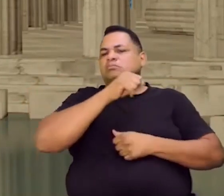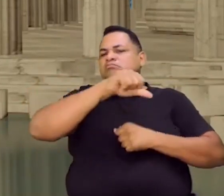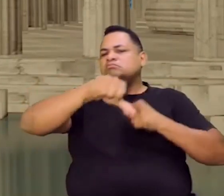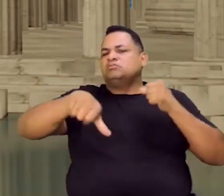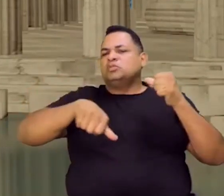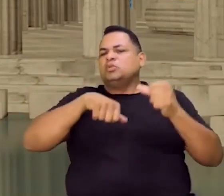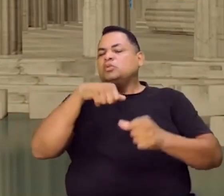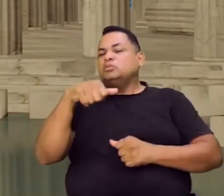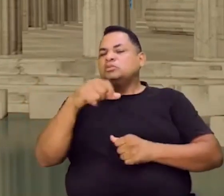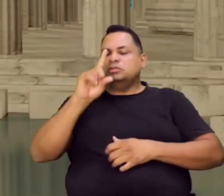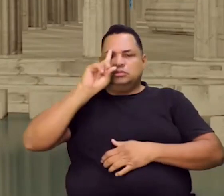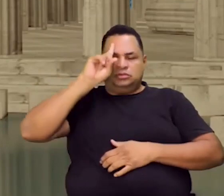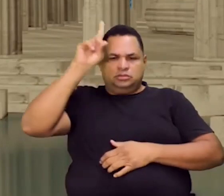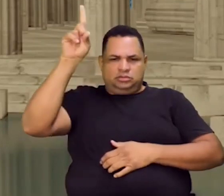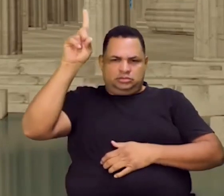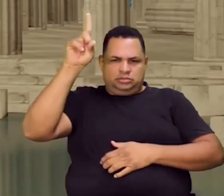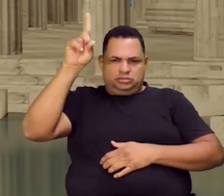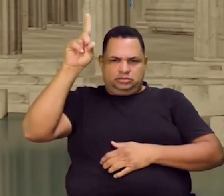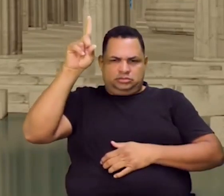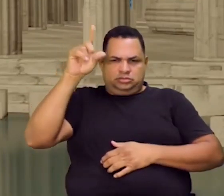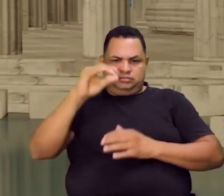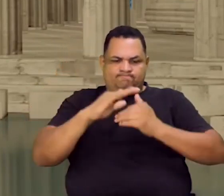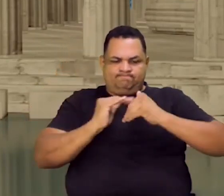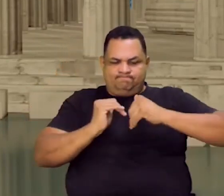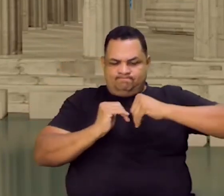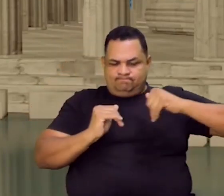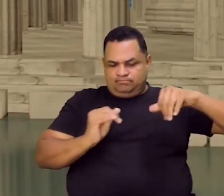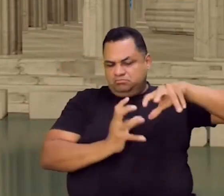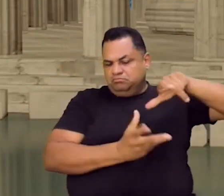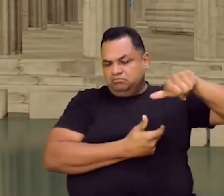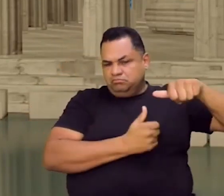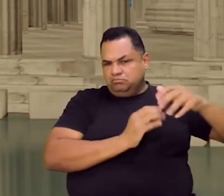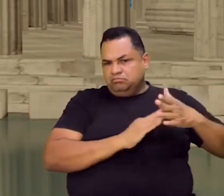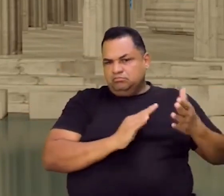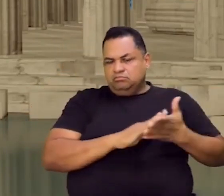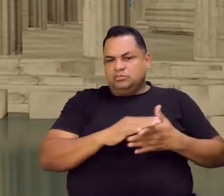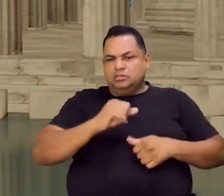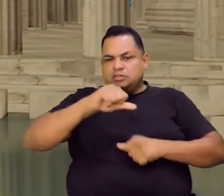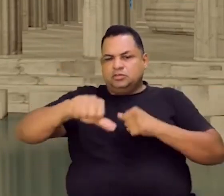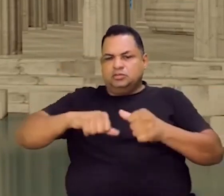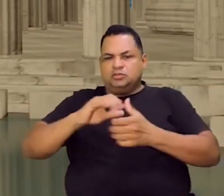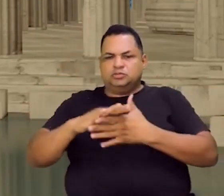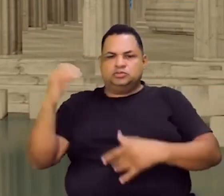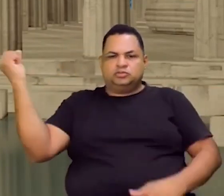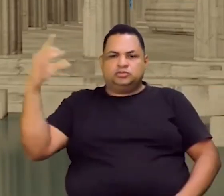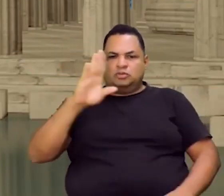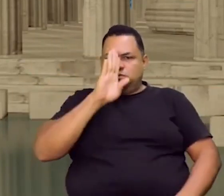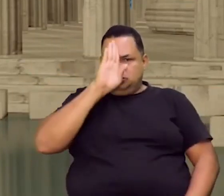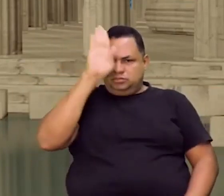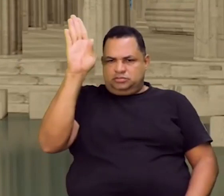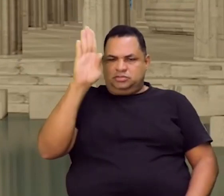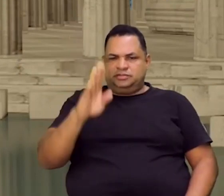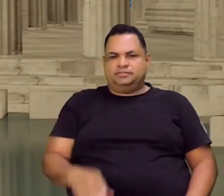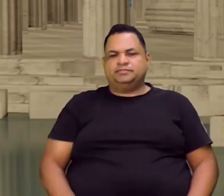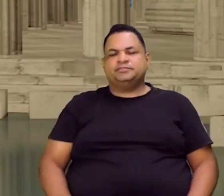totalmente, radicalmente, né? Até tirou a Terra do centro e colocou o Sol. E